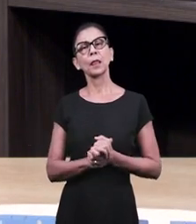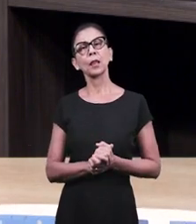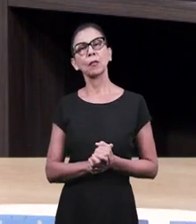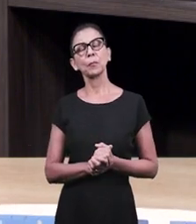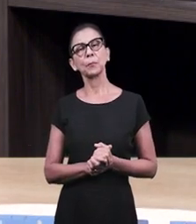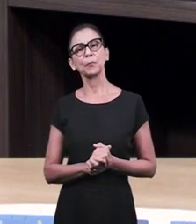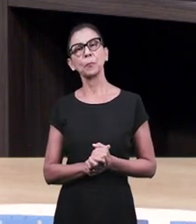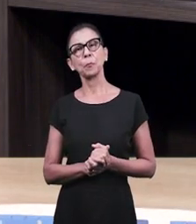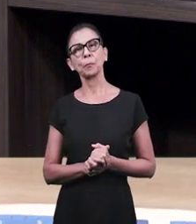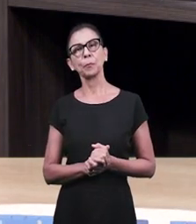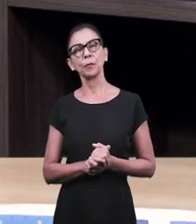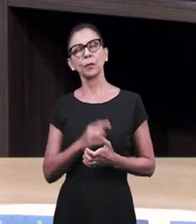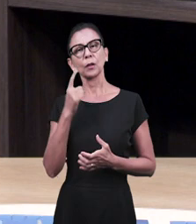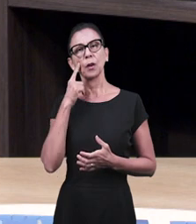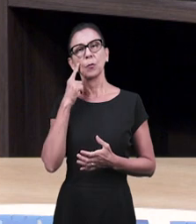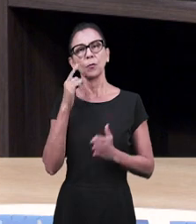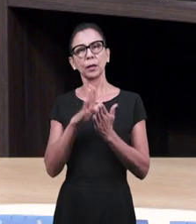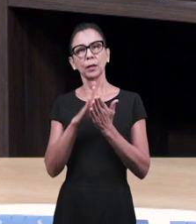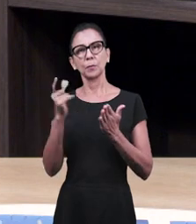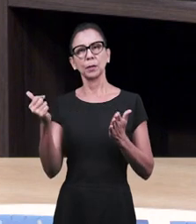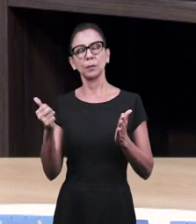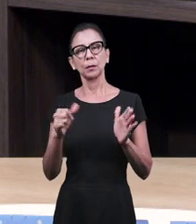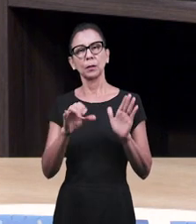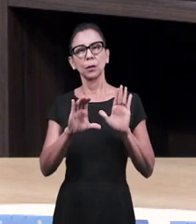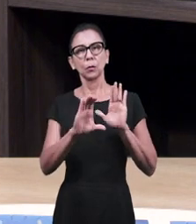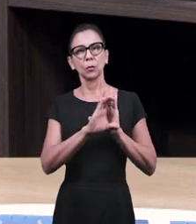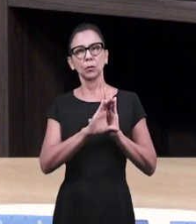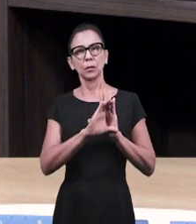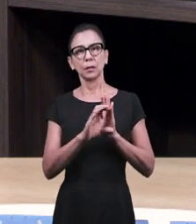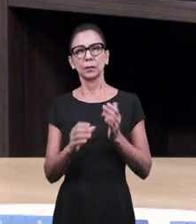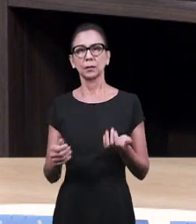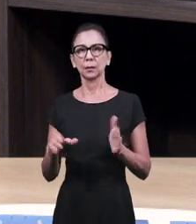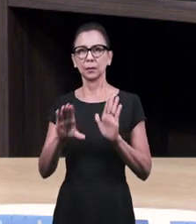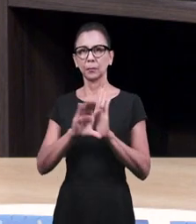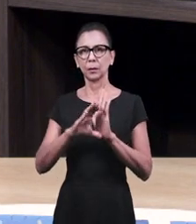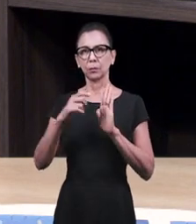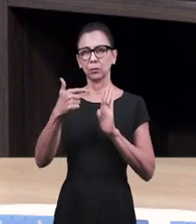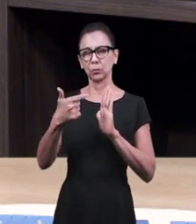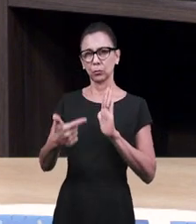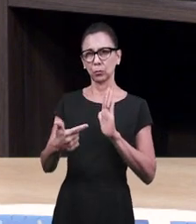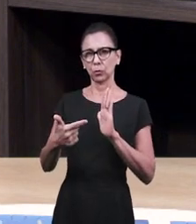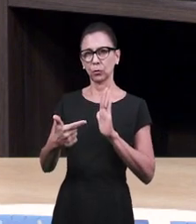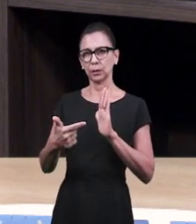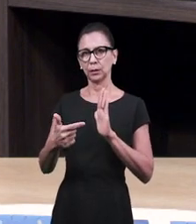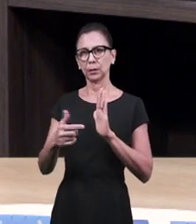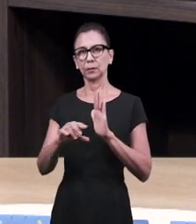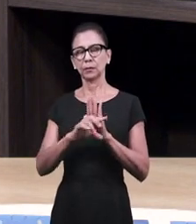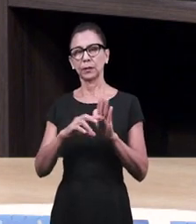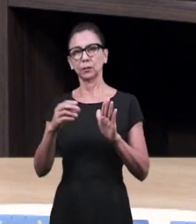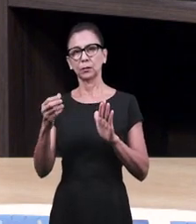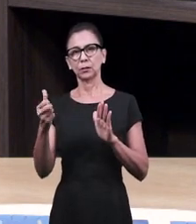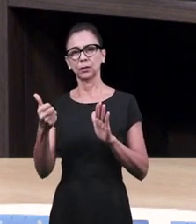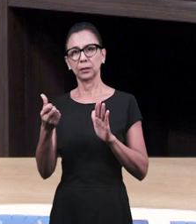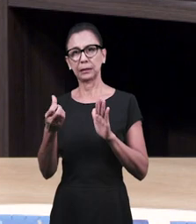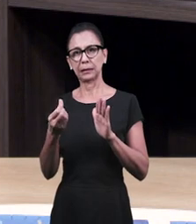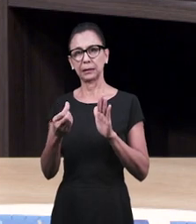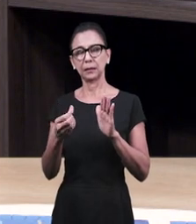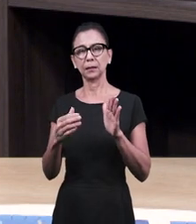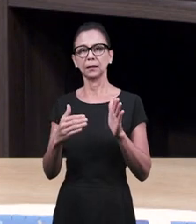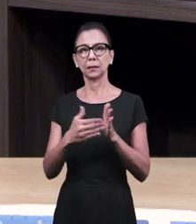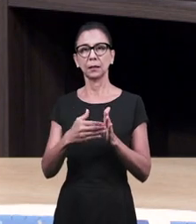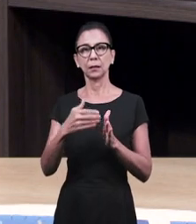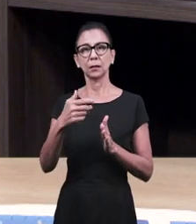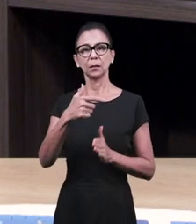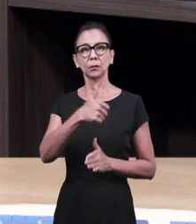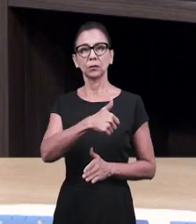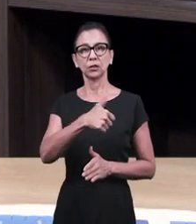do Senhor na segunda carta aos Colossenses, capítulo 2, nós vamos ler dois versos, verso 16 e o verso